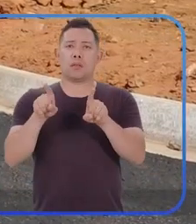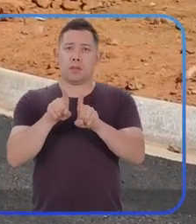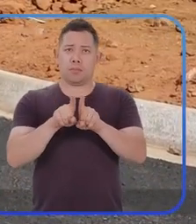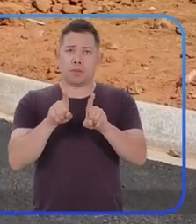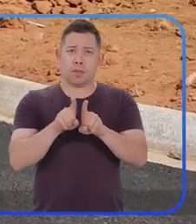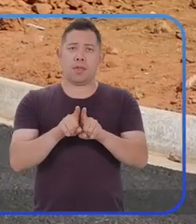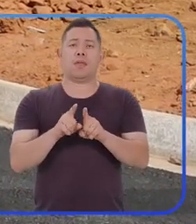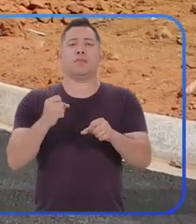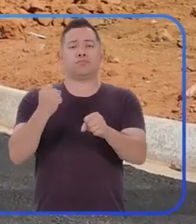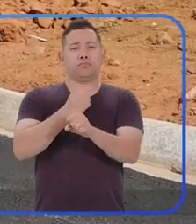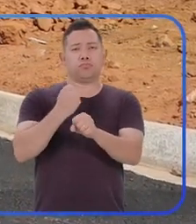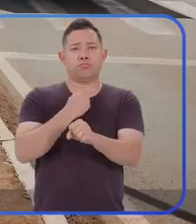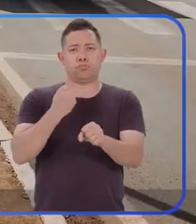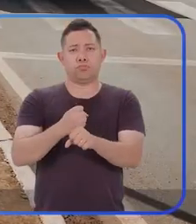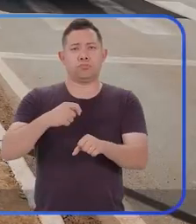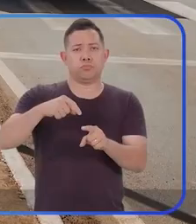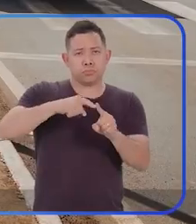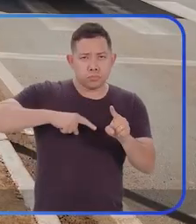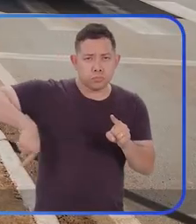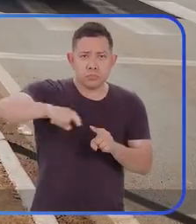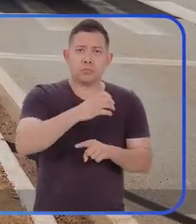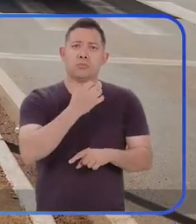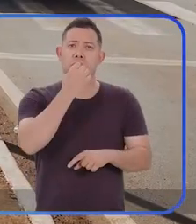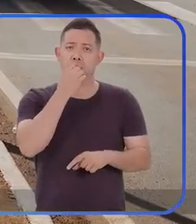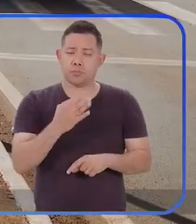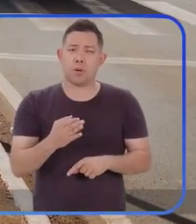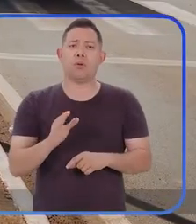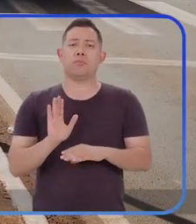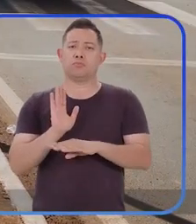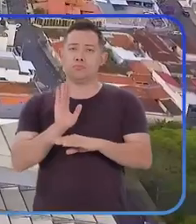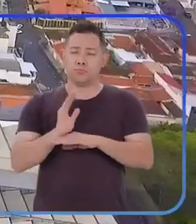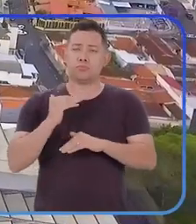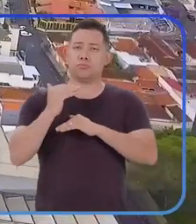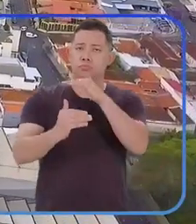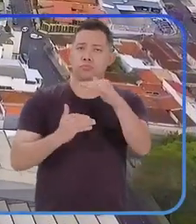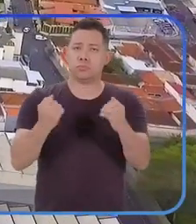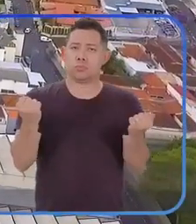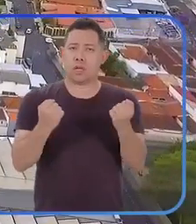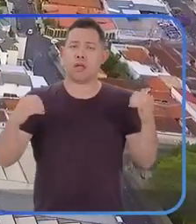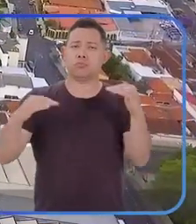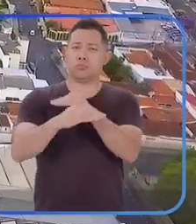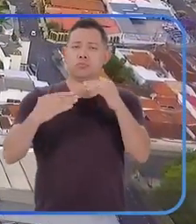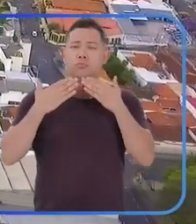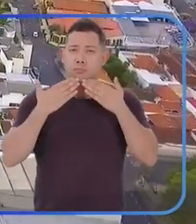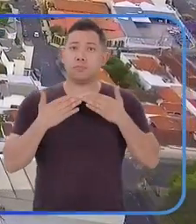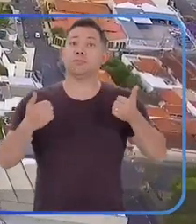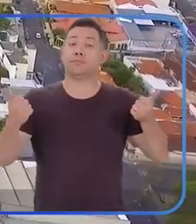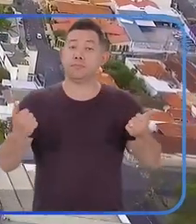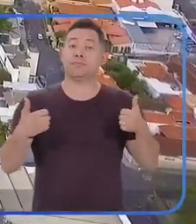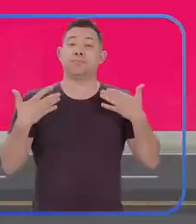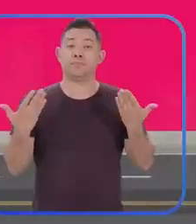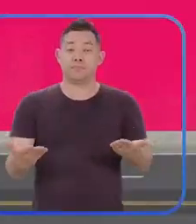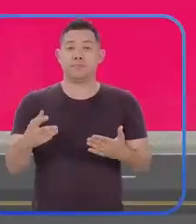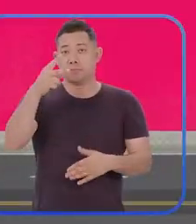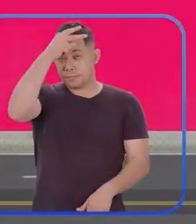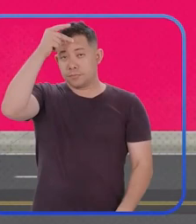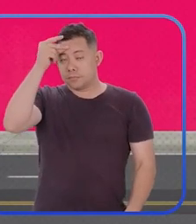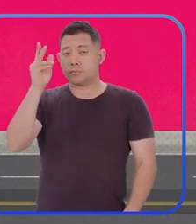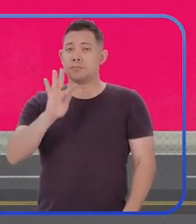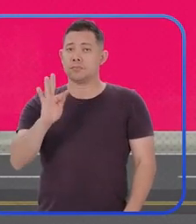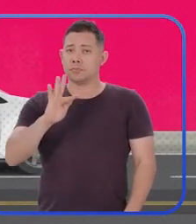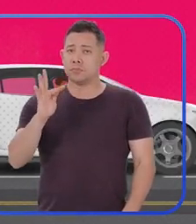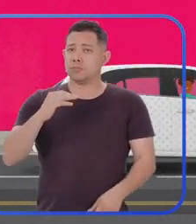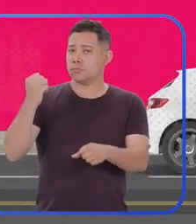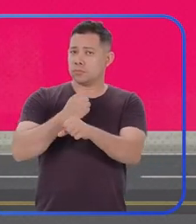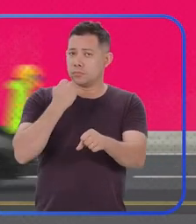disso com Avenidas ampliadas e um novo acesso ao Distrito Industrial o trânsito das cidade vai melhorar com as ações